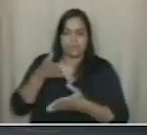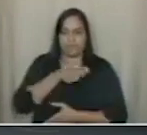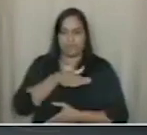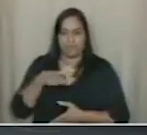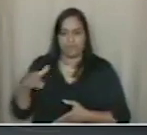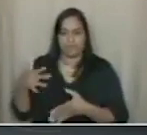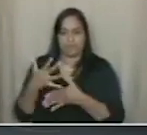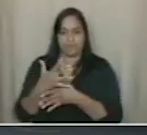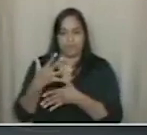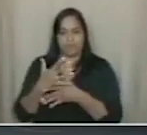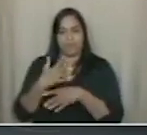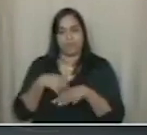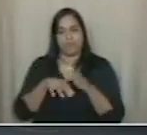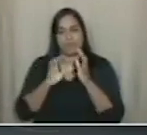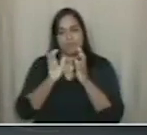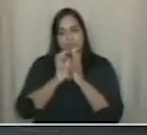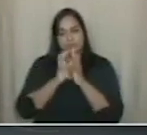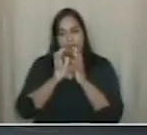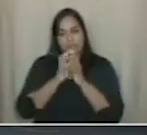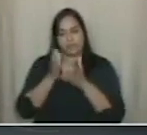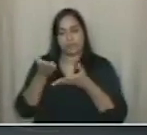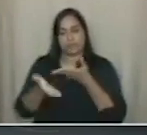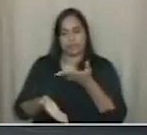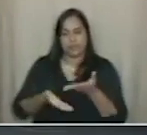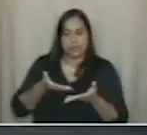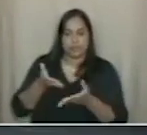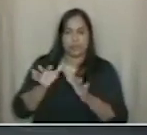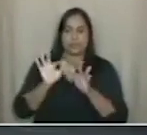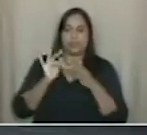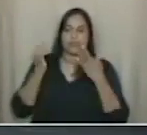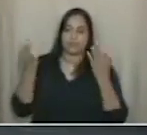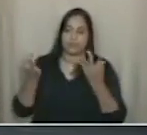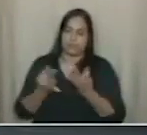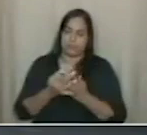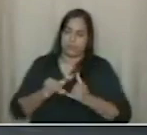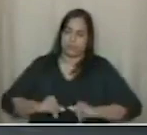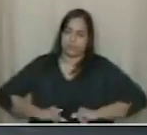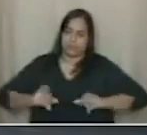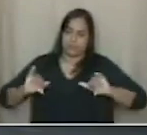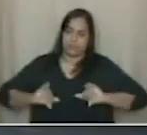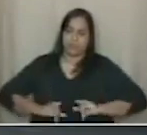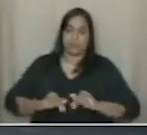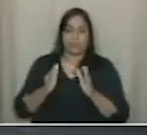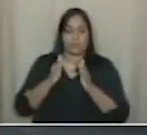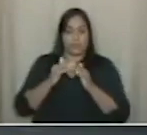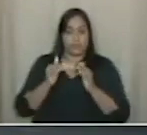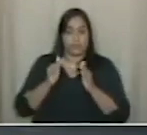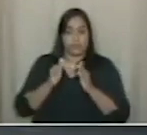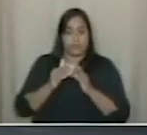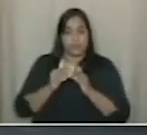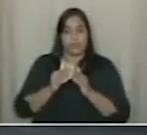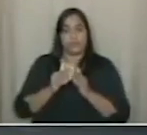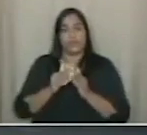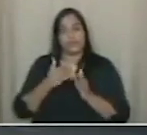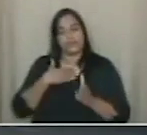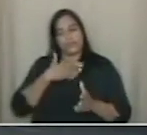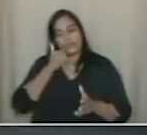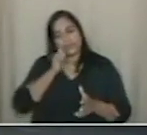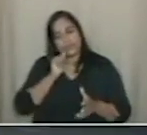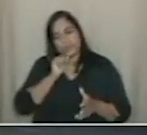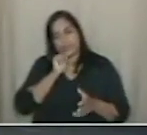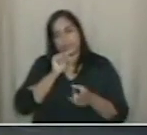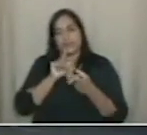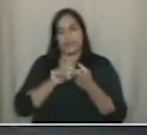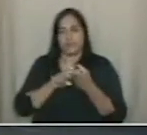da cidade do Recife, para atender as famílias que estão sofrendo. Então, esse apelo que eu faço aqui, como mãe também,